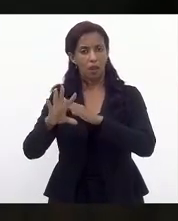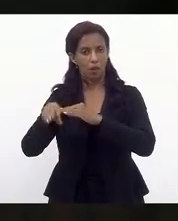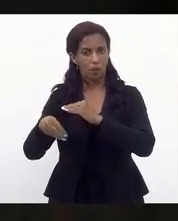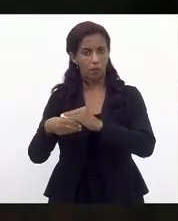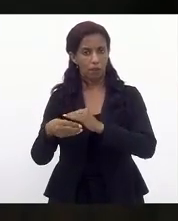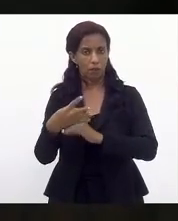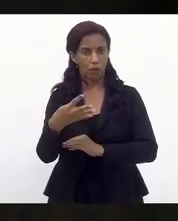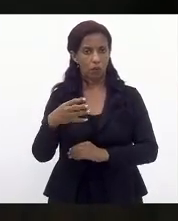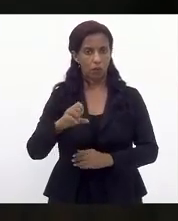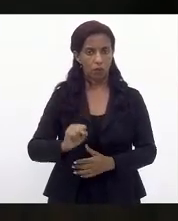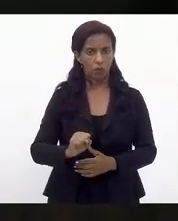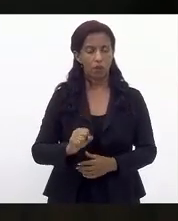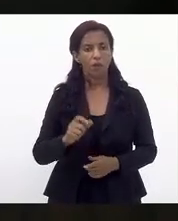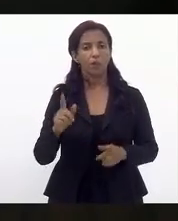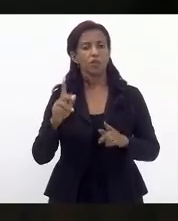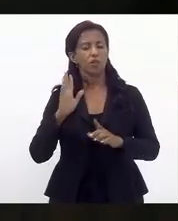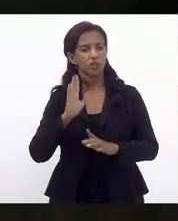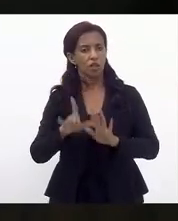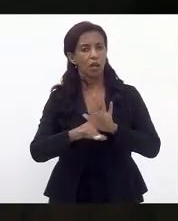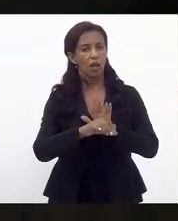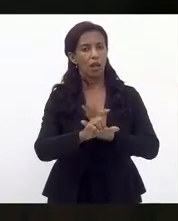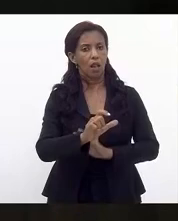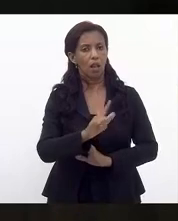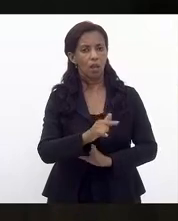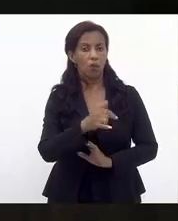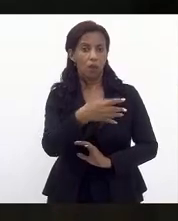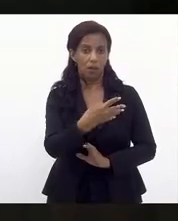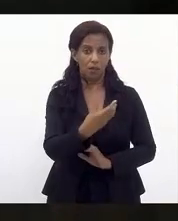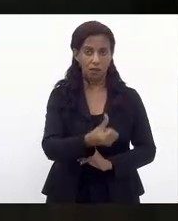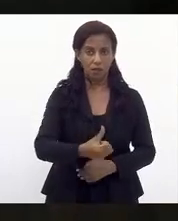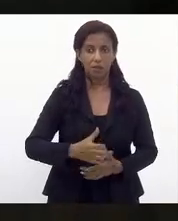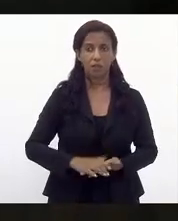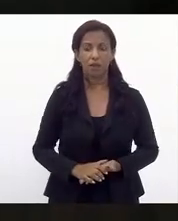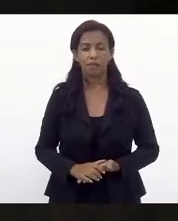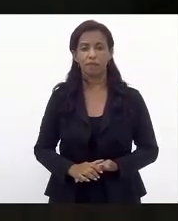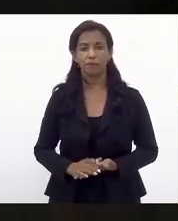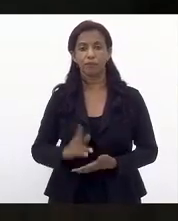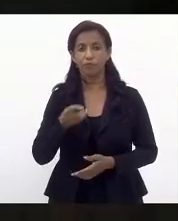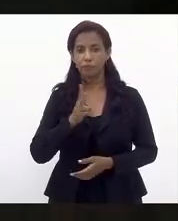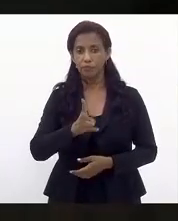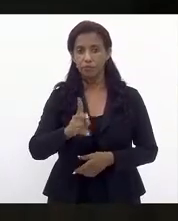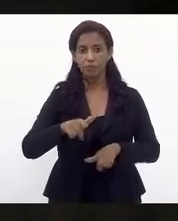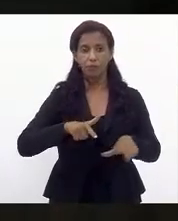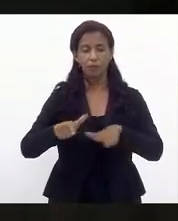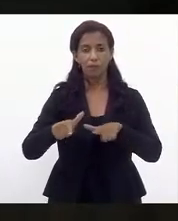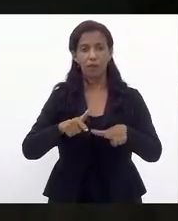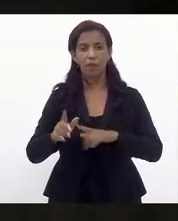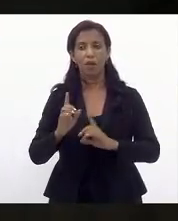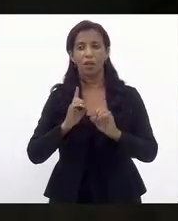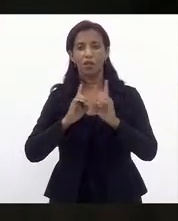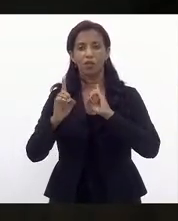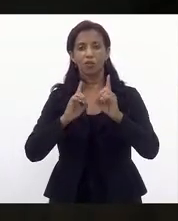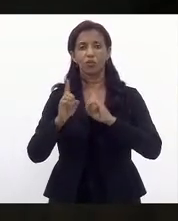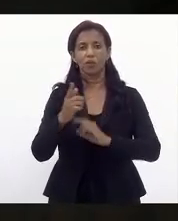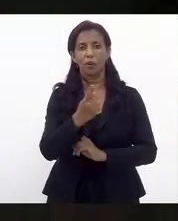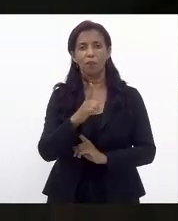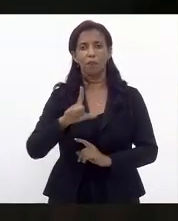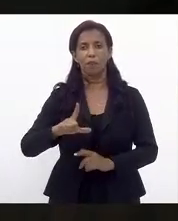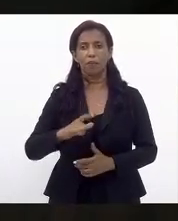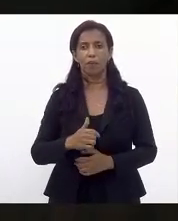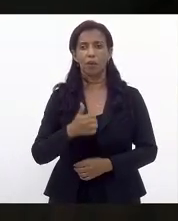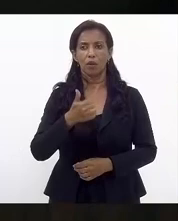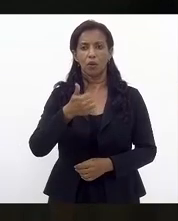48 fizemos também de lei complementar 46 dando seguimento aos trabalhos o passo a discussão do projeto de lei